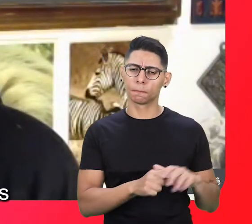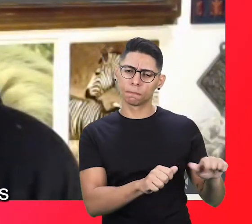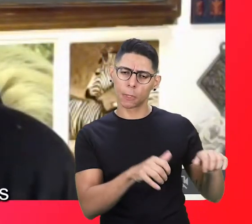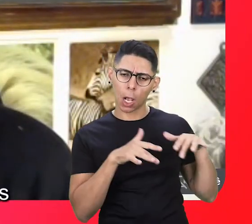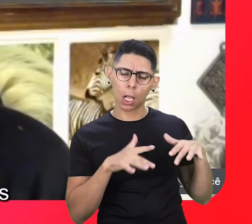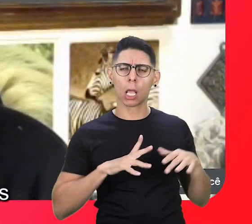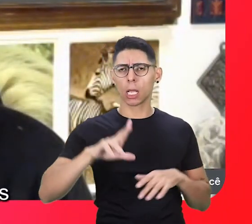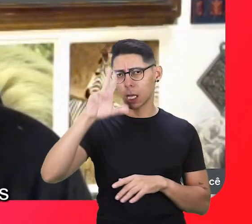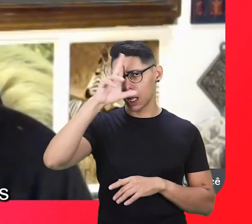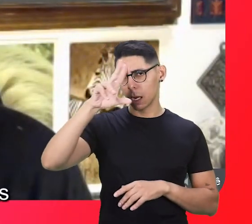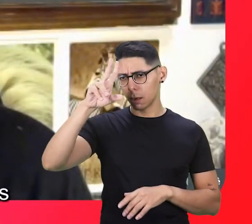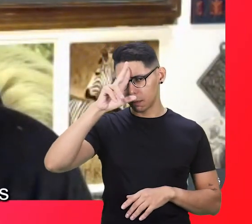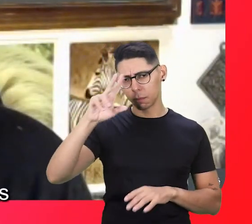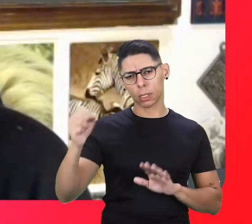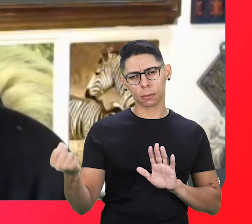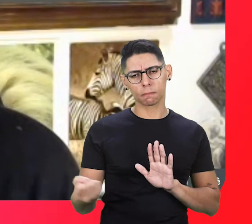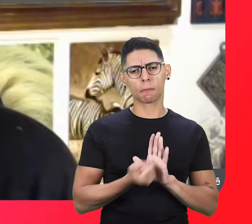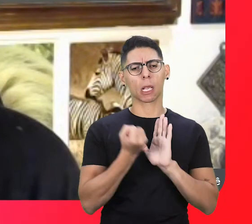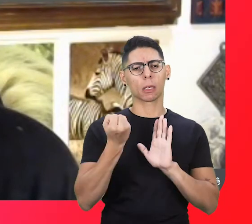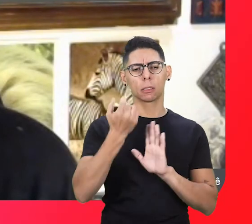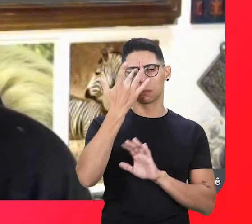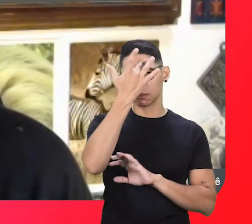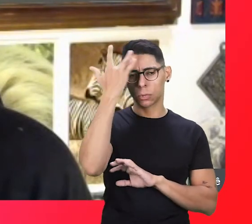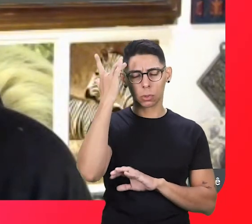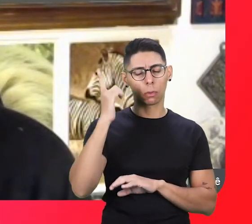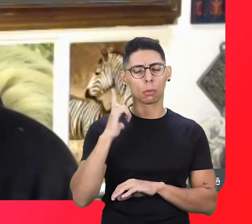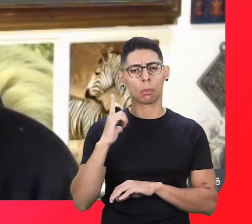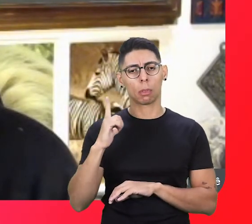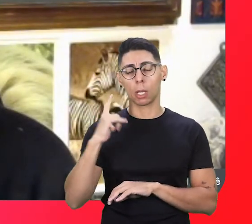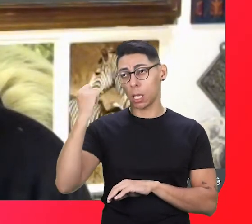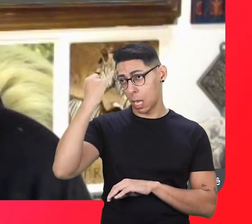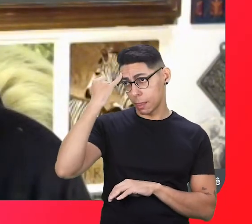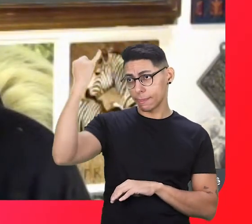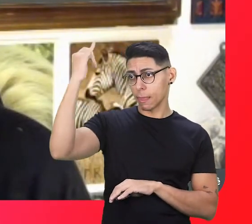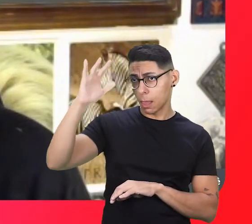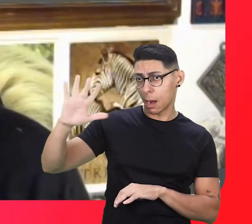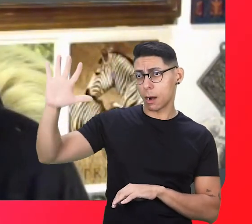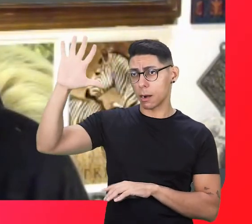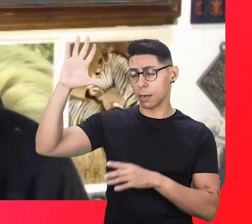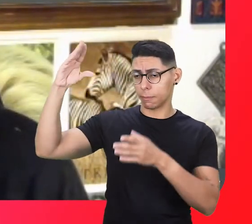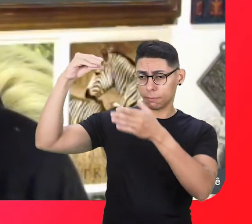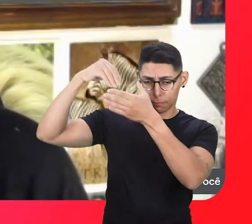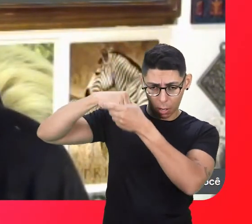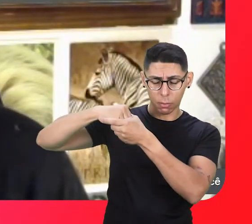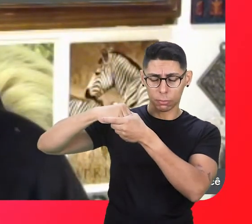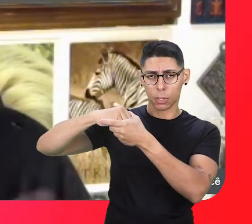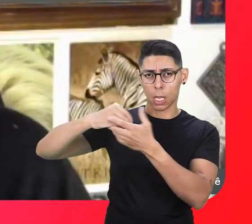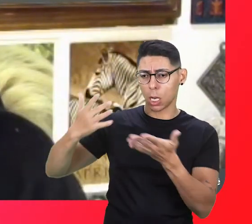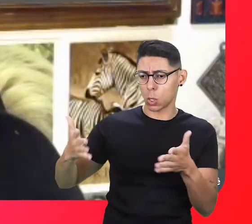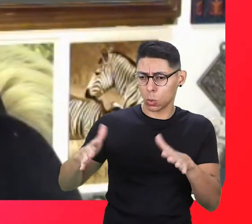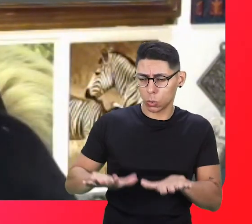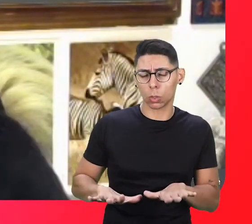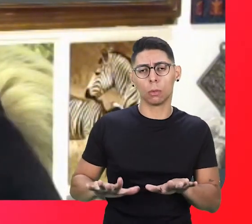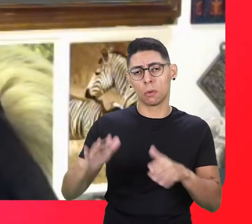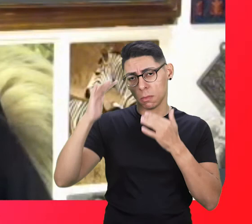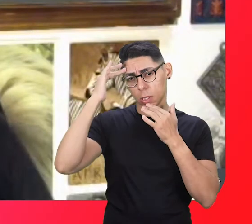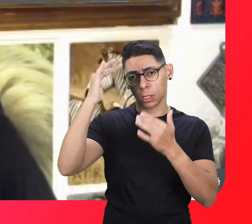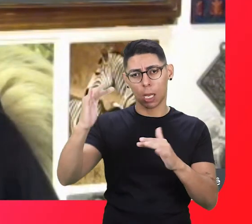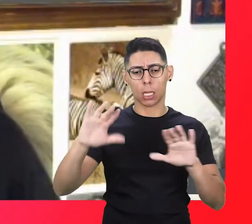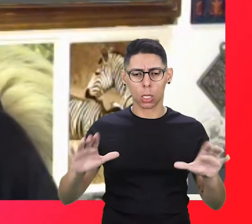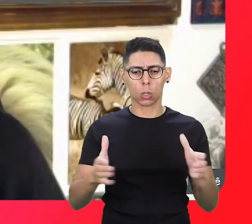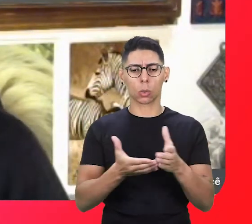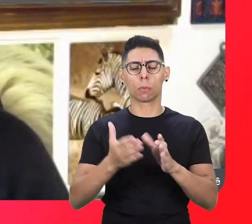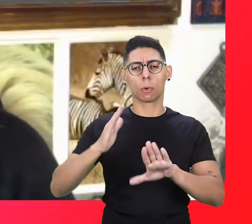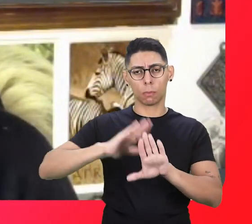lembranças marcantes, né, de pessoas que têm o ideal da inclusão muito forte dentro de si. Obrigada à sua equipe,